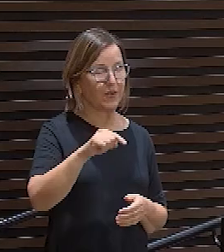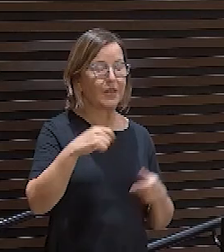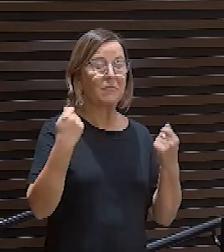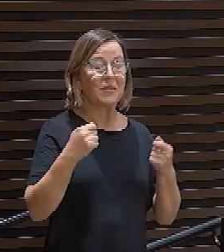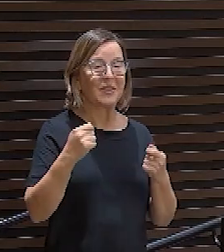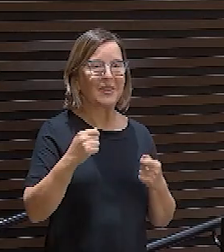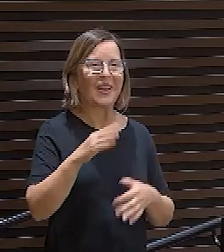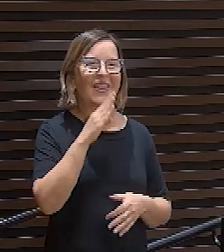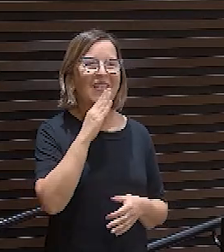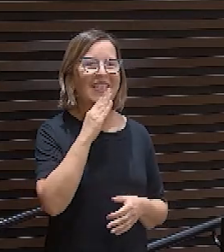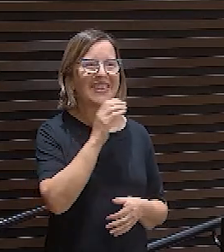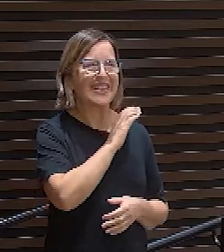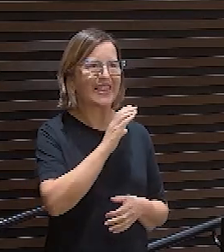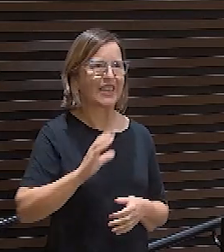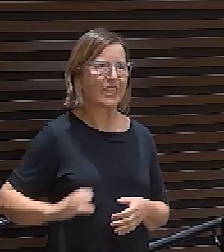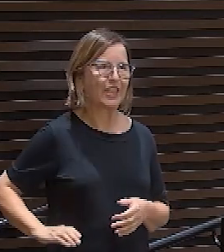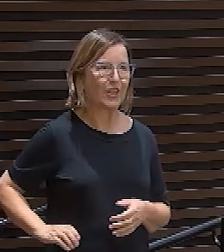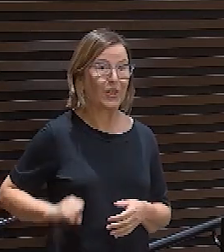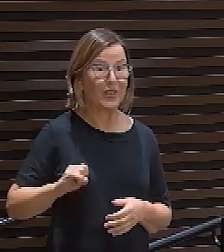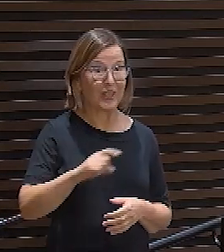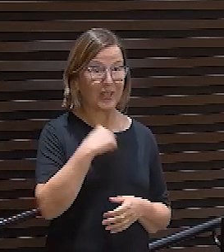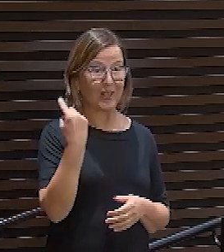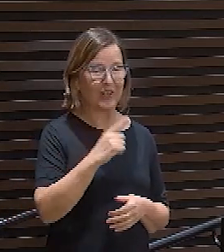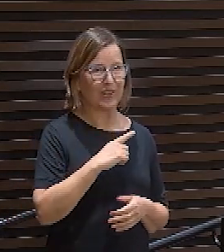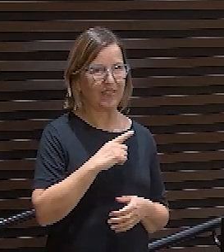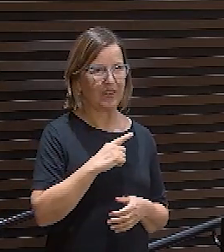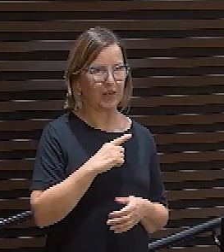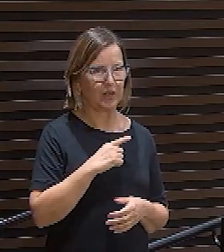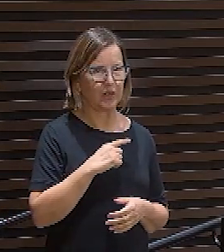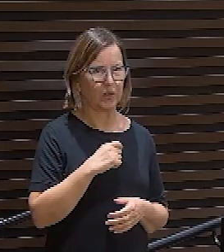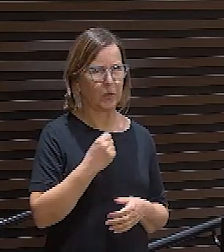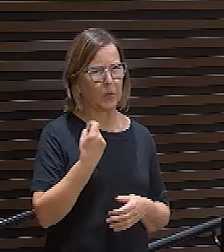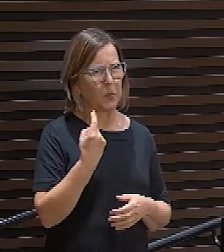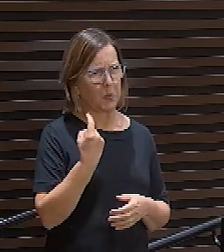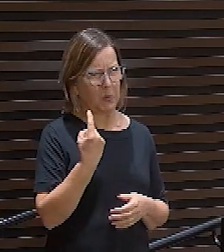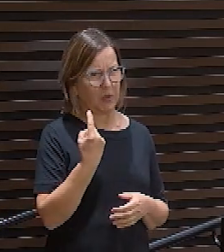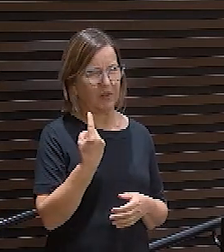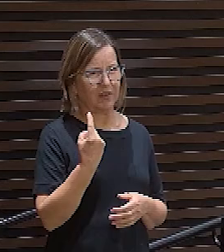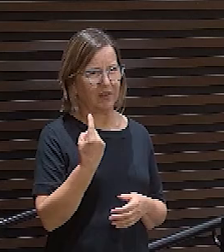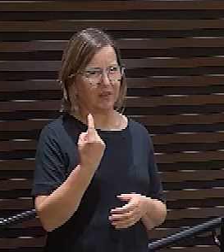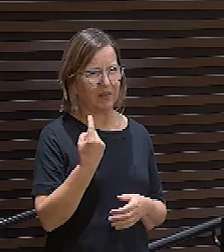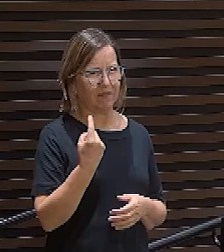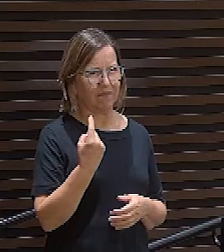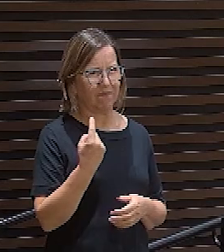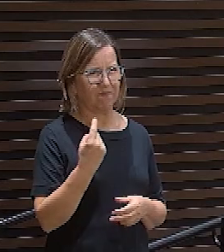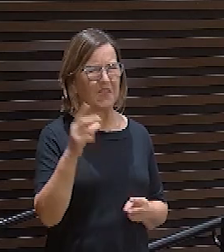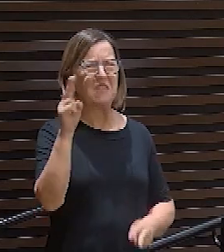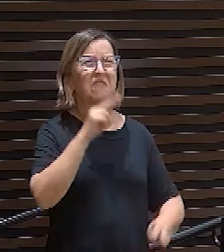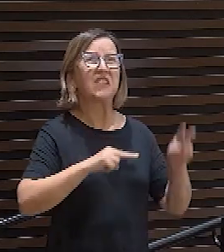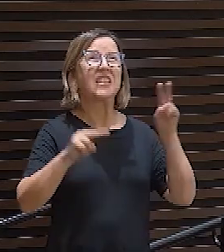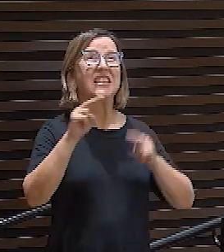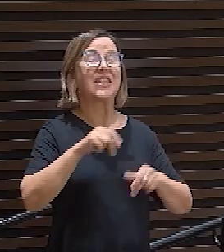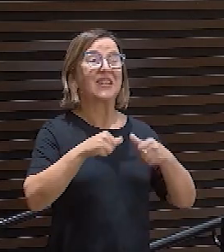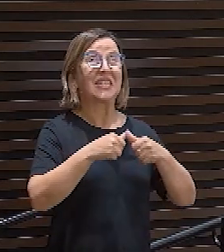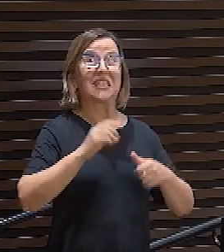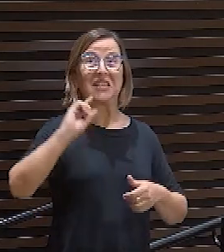Cristo. Se nós tivermos um único vislumbre desse Deus que se fez